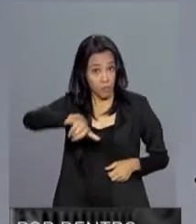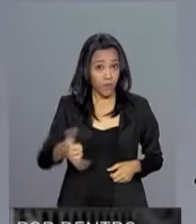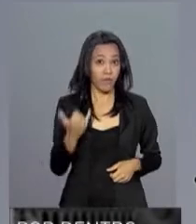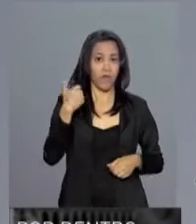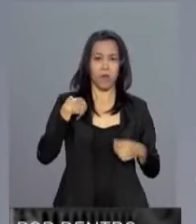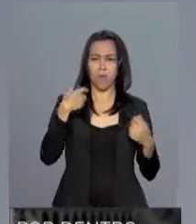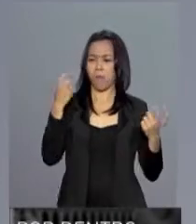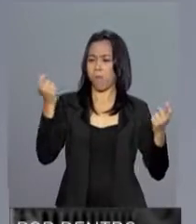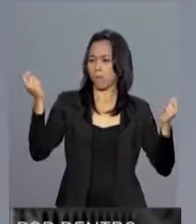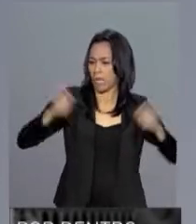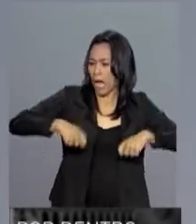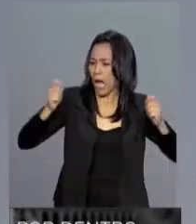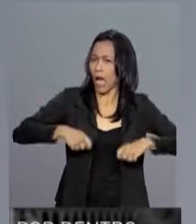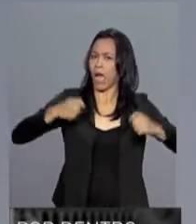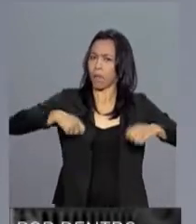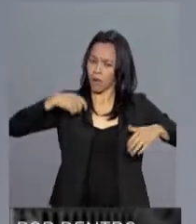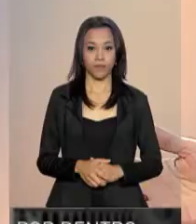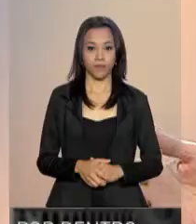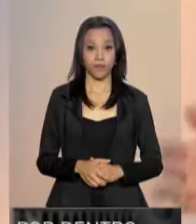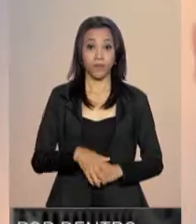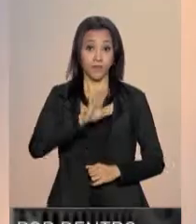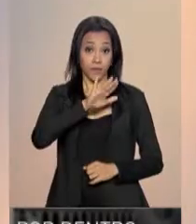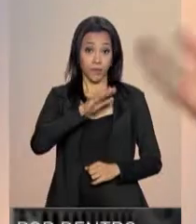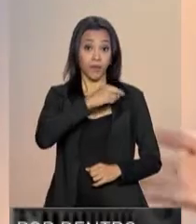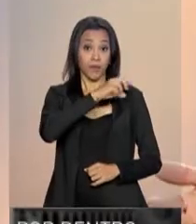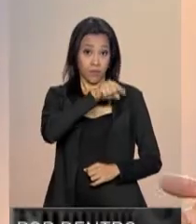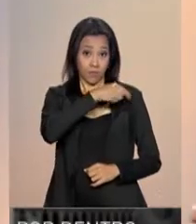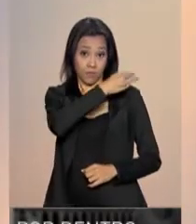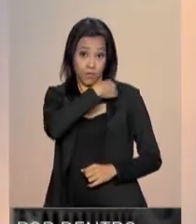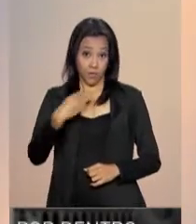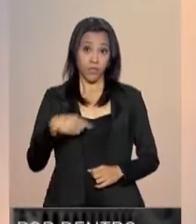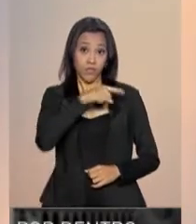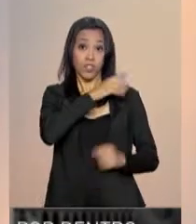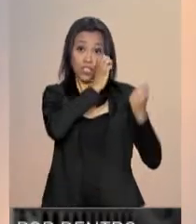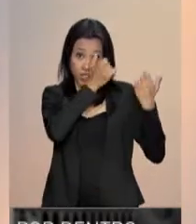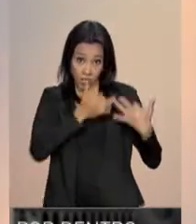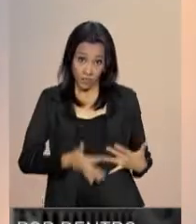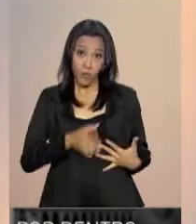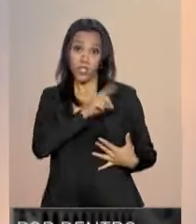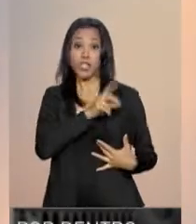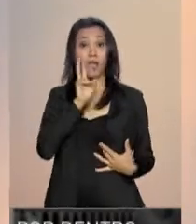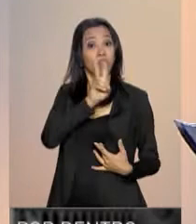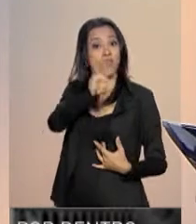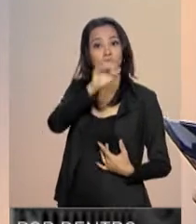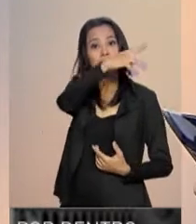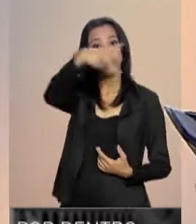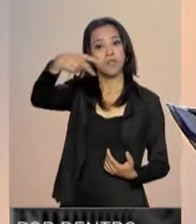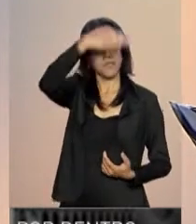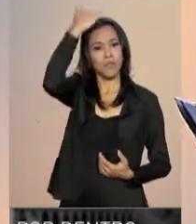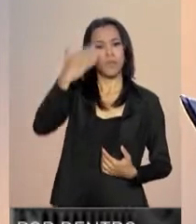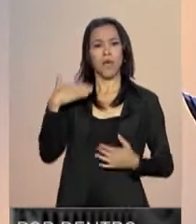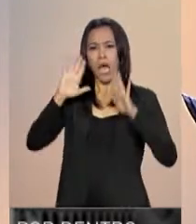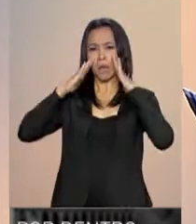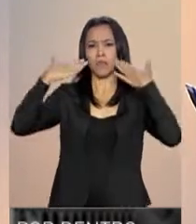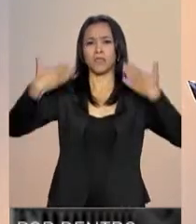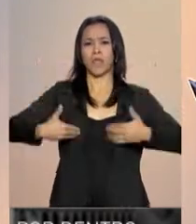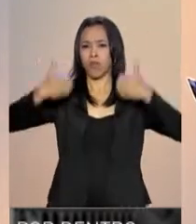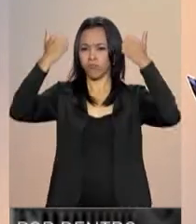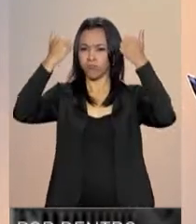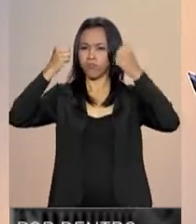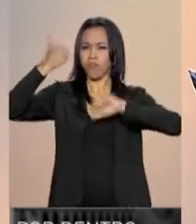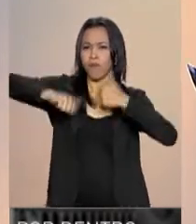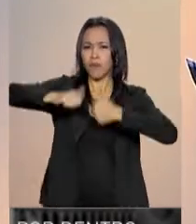crescimento existente é fantástico no início eu já relatou que ouviu do presidente michel temer após apresentar um diagnóstico sobre a